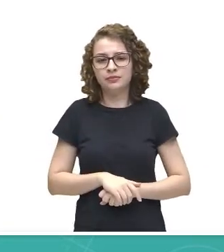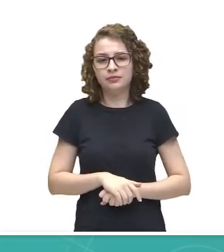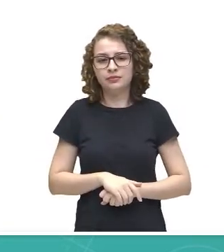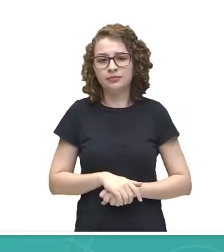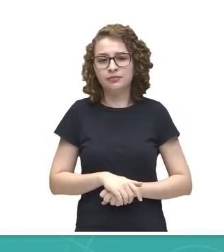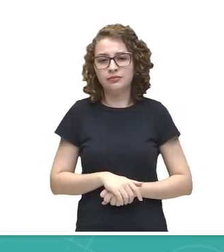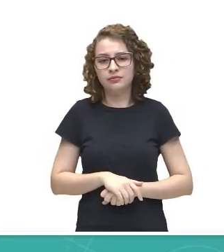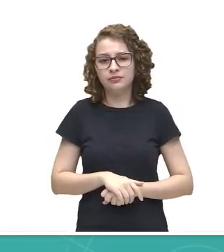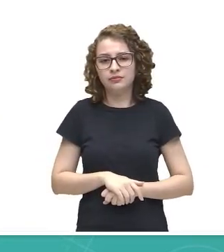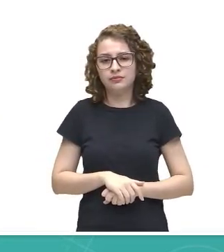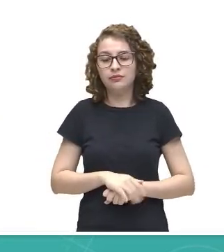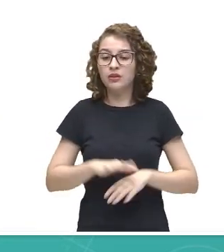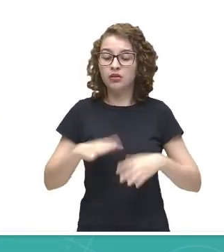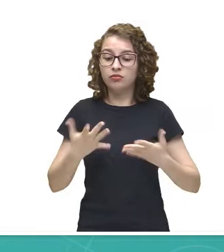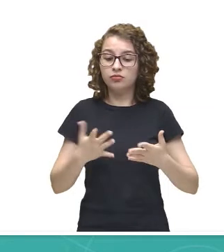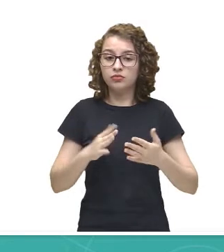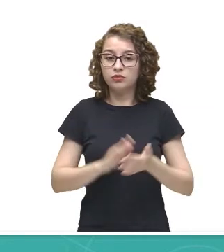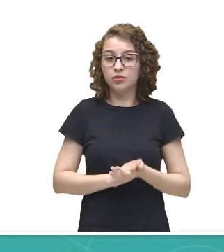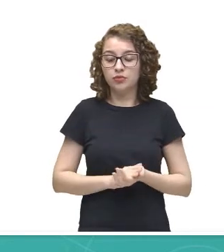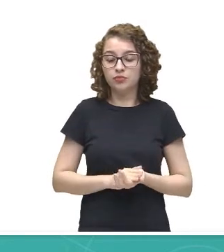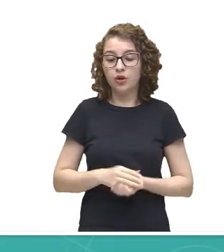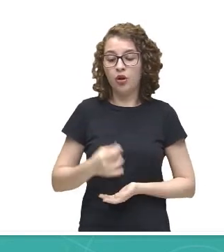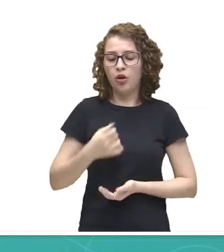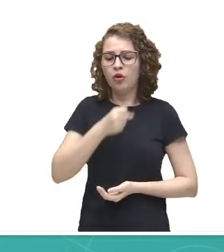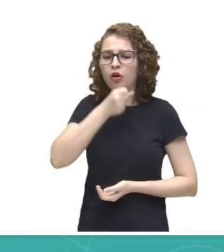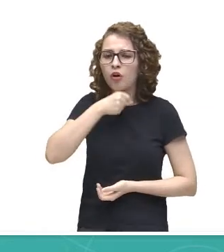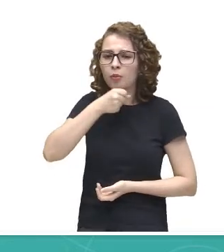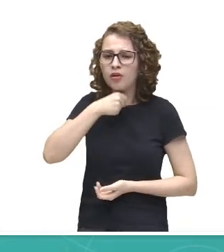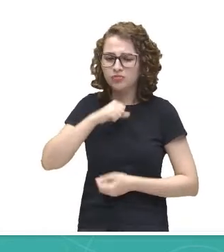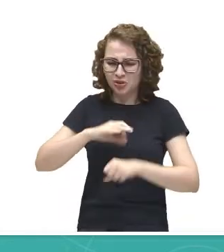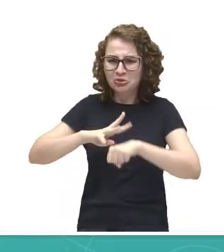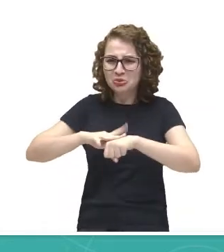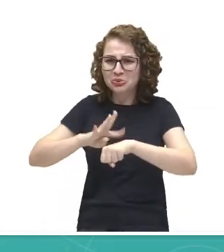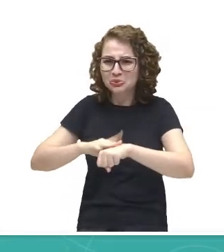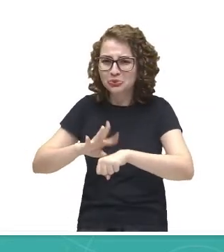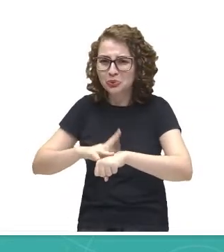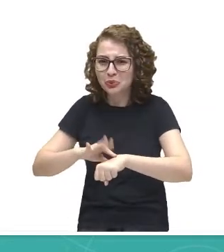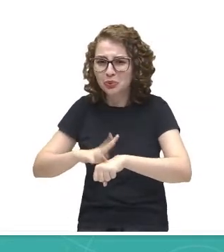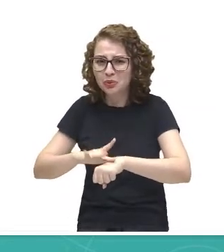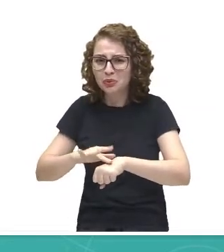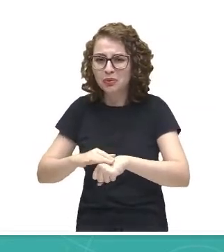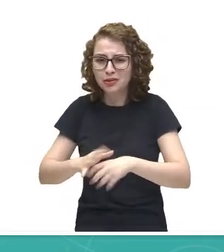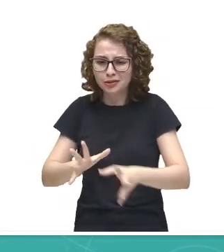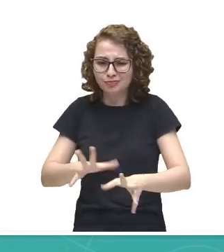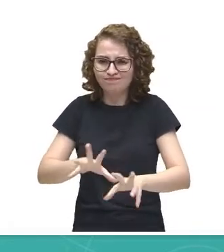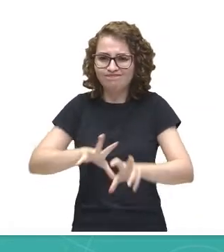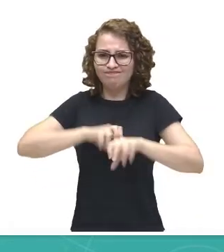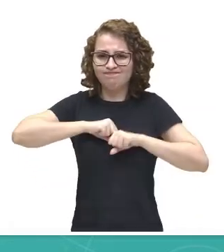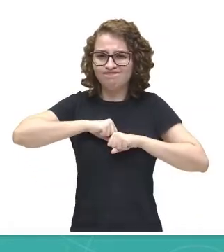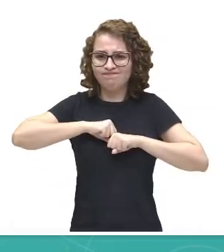tem um envelhecimento com a questão das doenças aí, agarrada a gente,